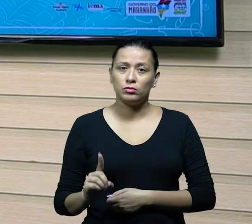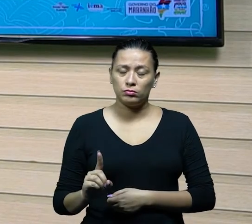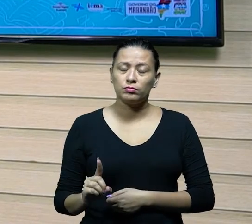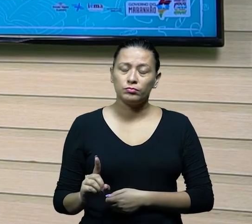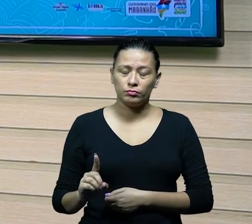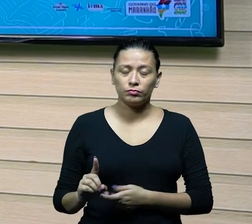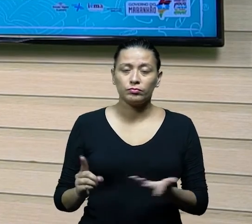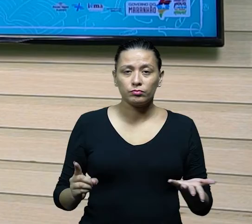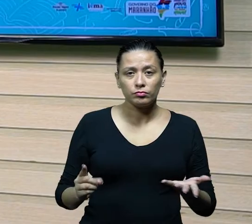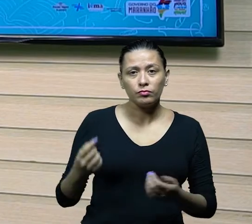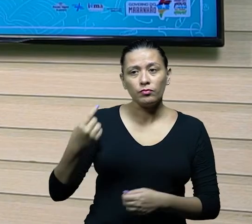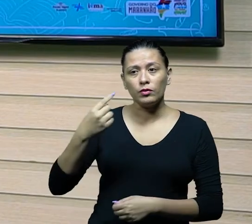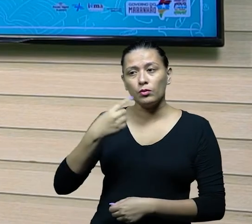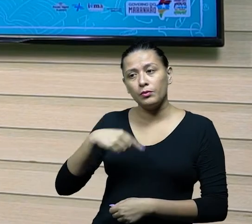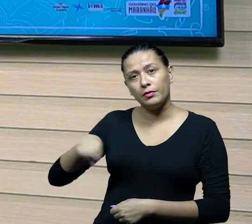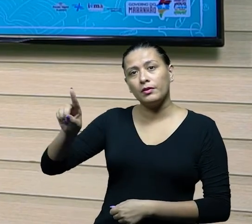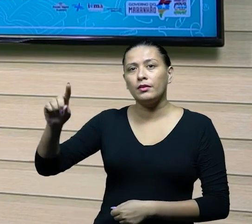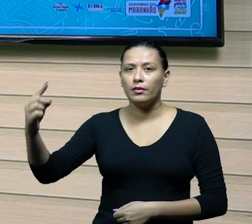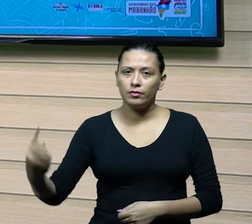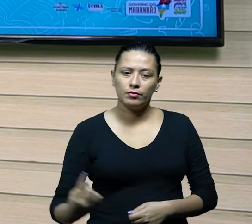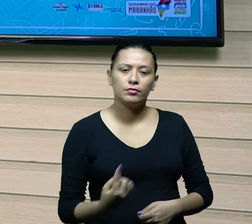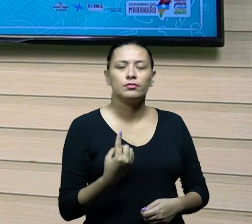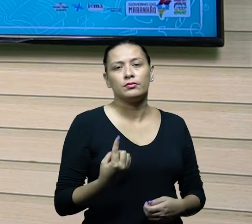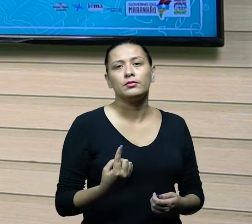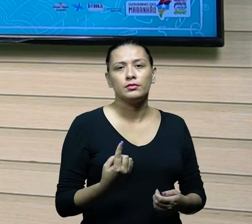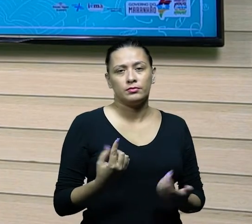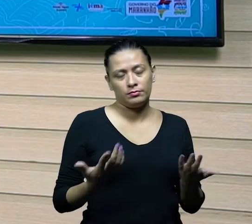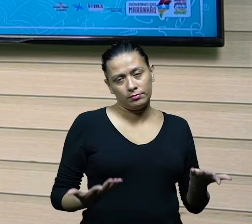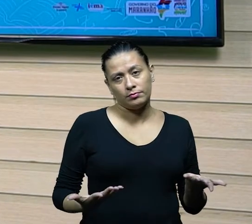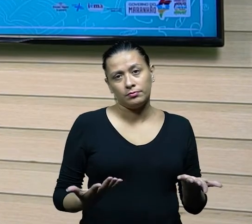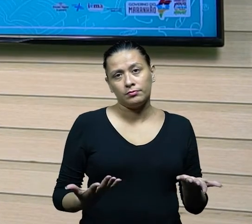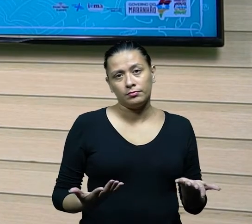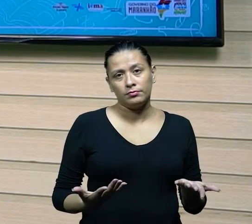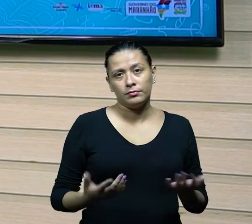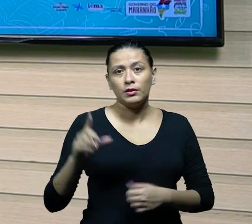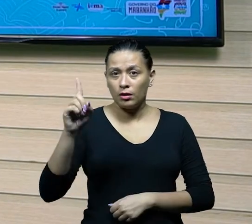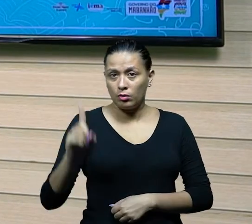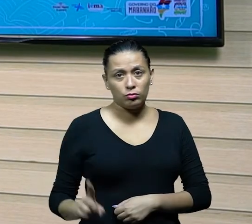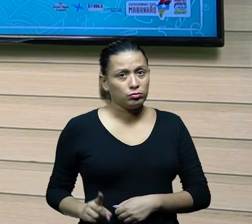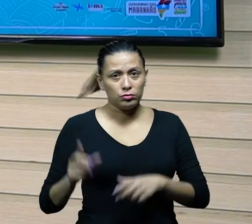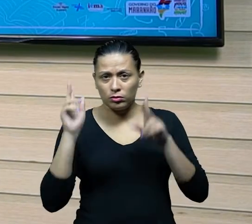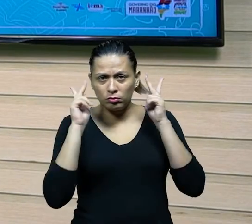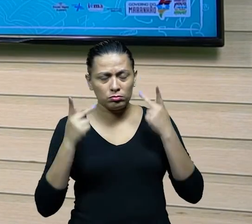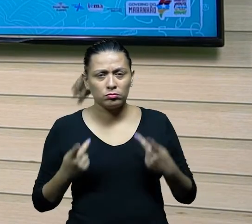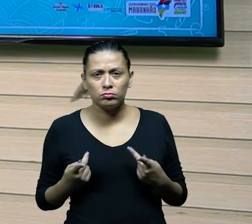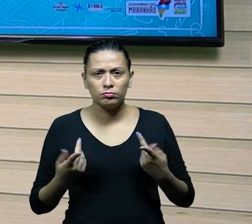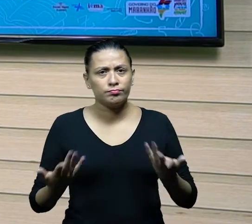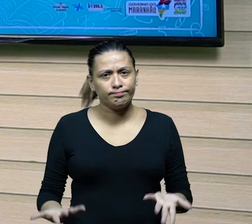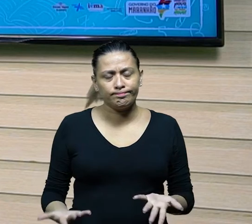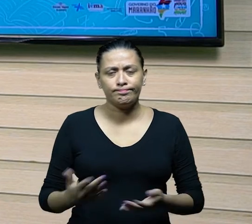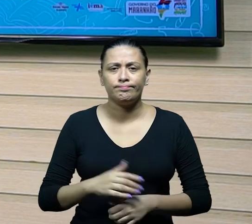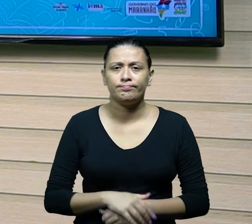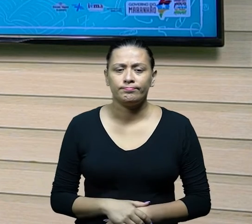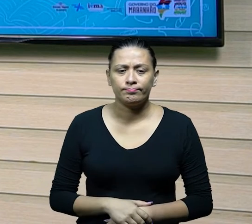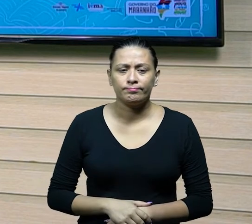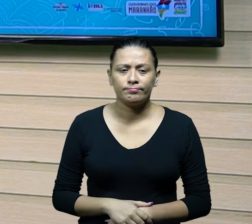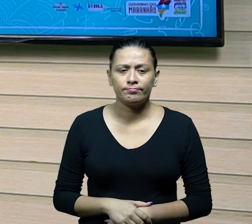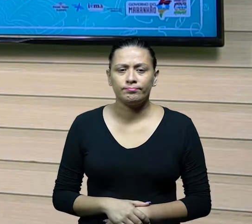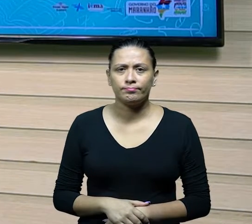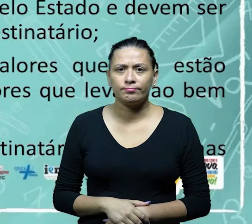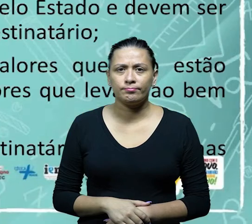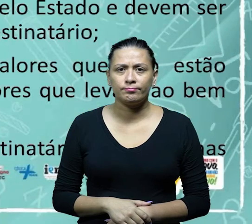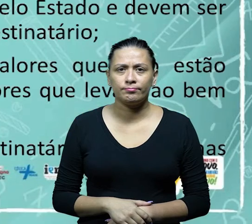ir e vir né a norma ao ser criada ela atribui a um homem é o indivíduo o direito de ir e vir